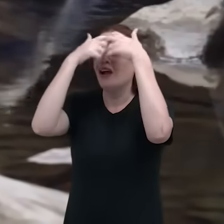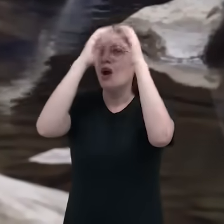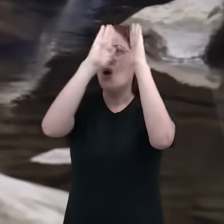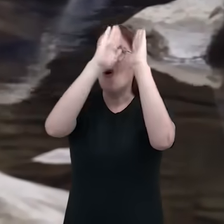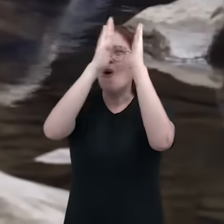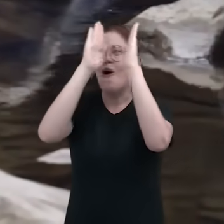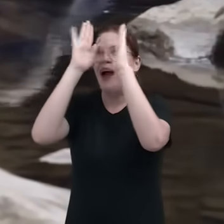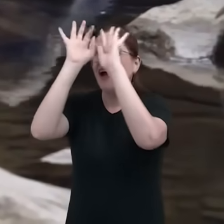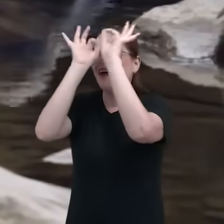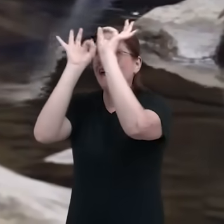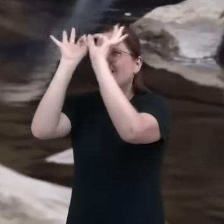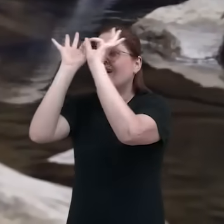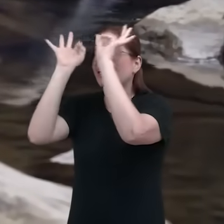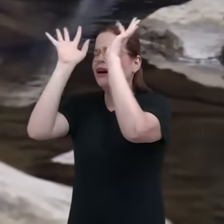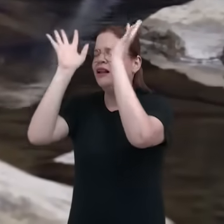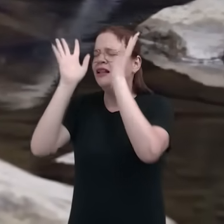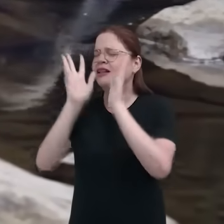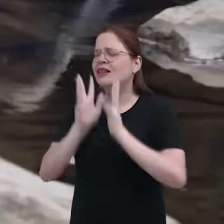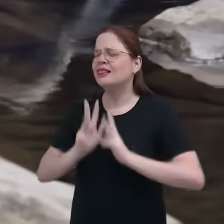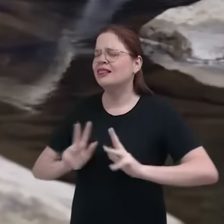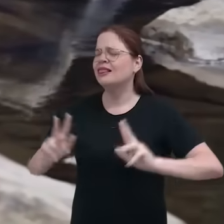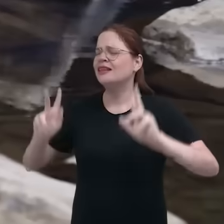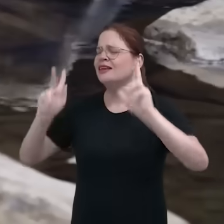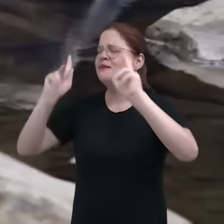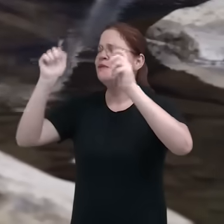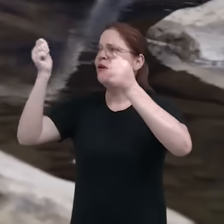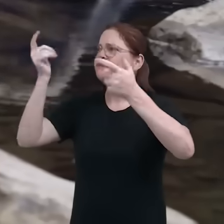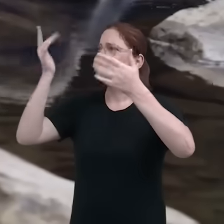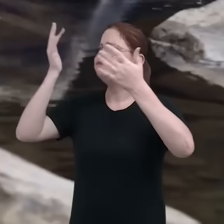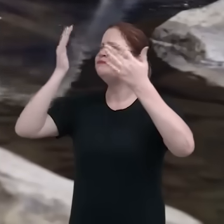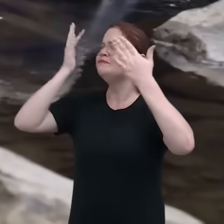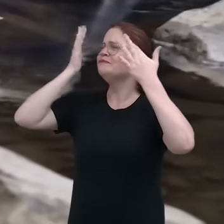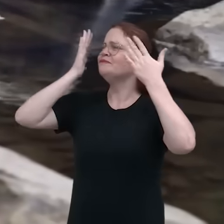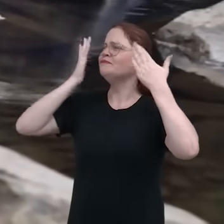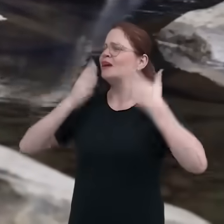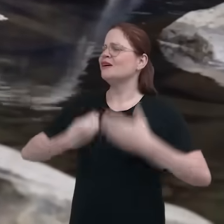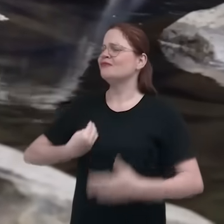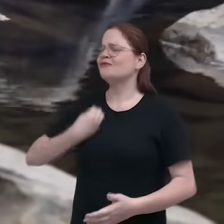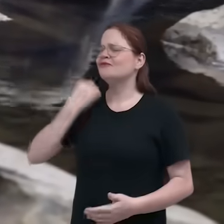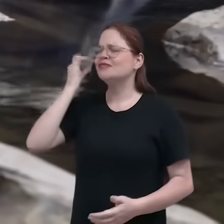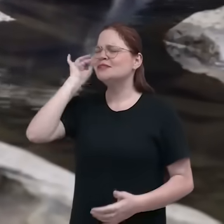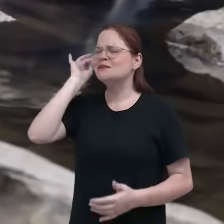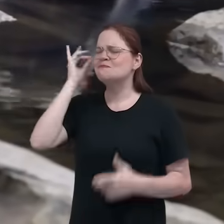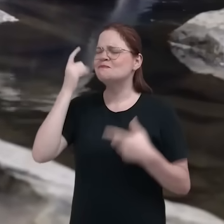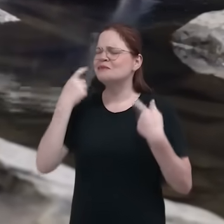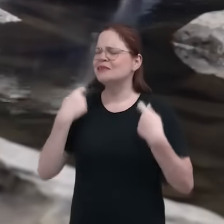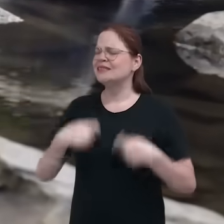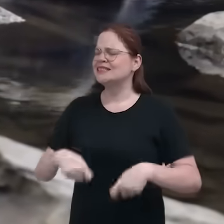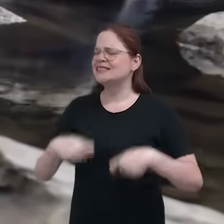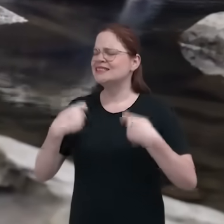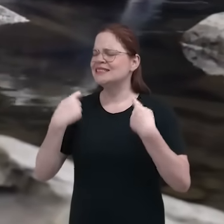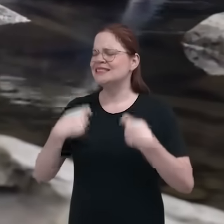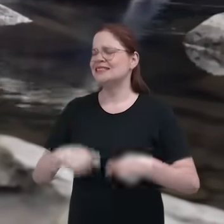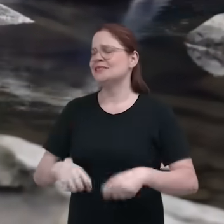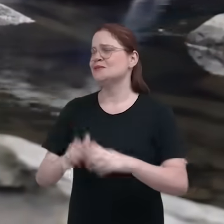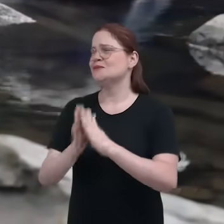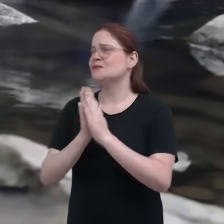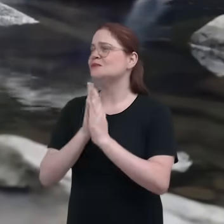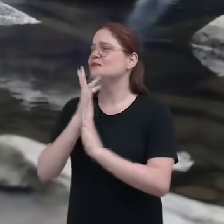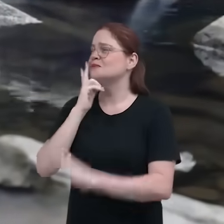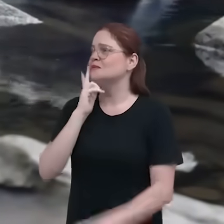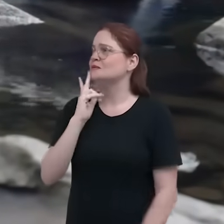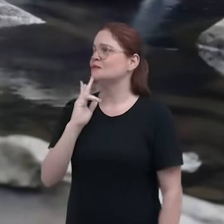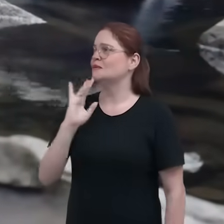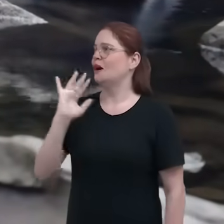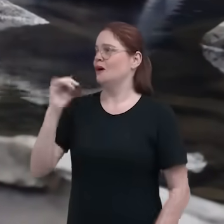pensamentos meus e dá-me, ó Pai, saúde espiritual.